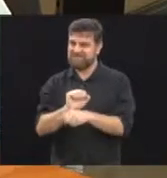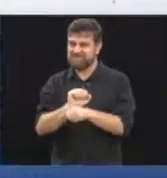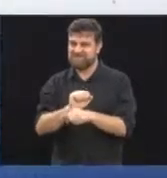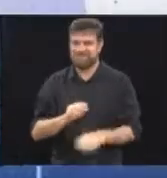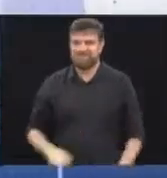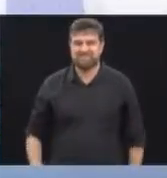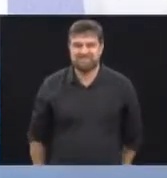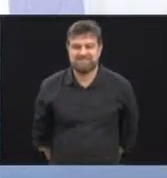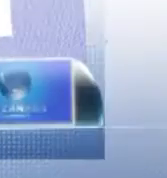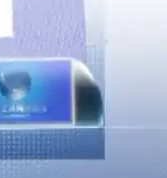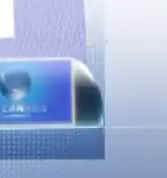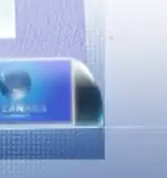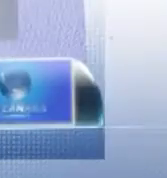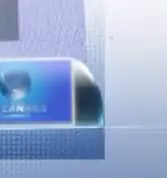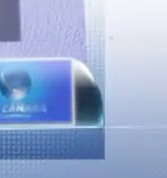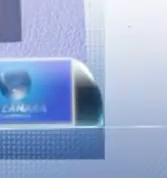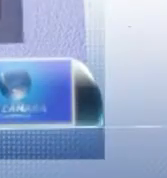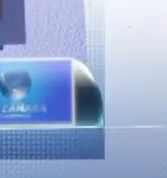se vê.